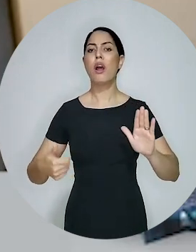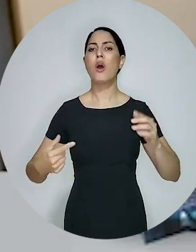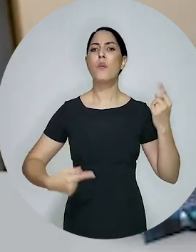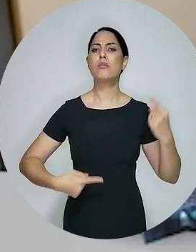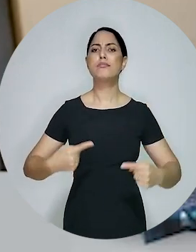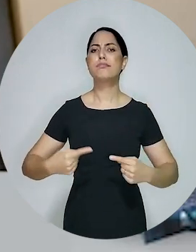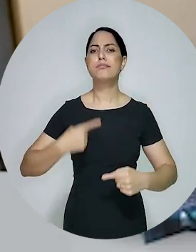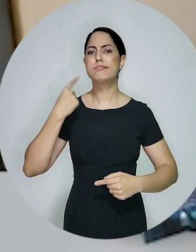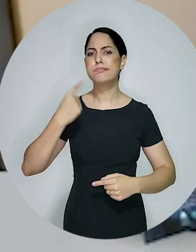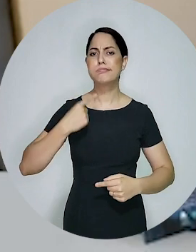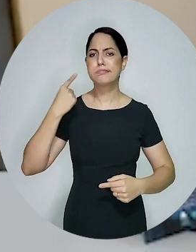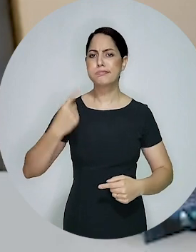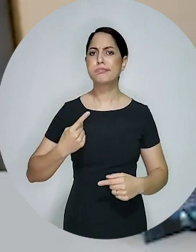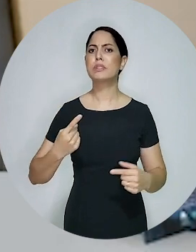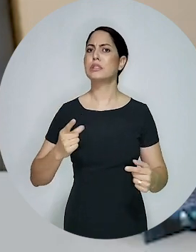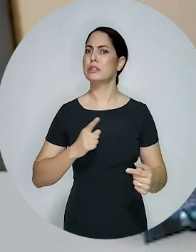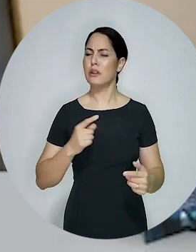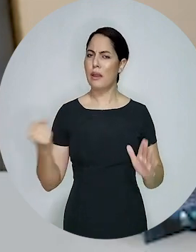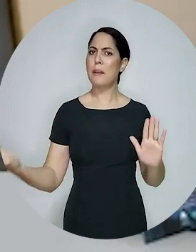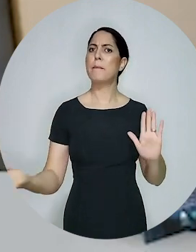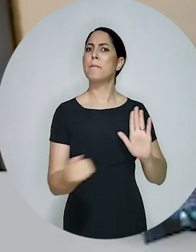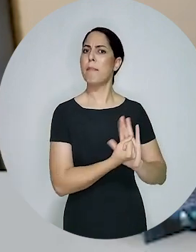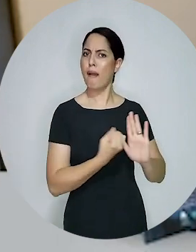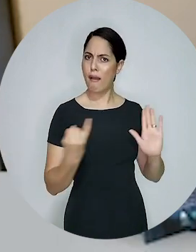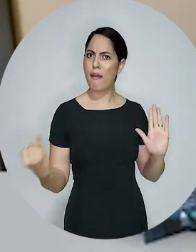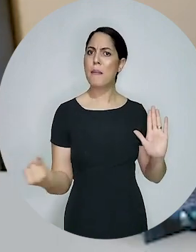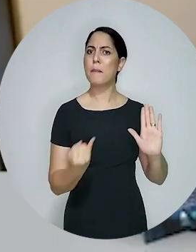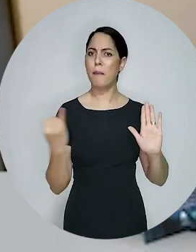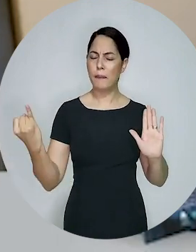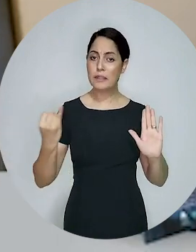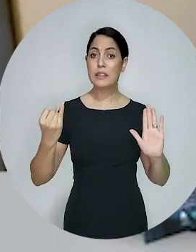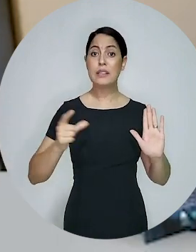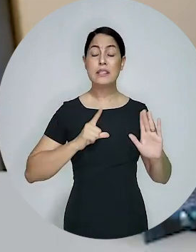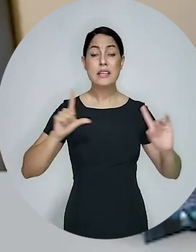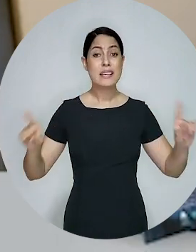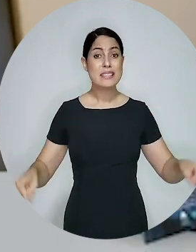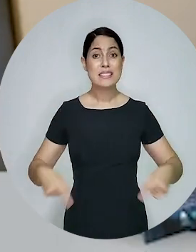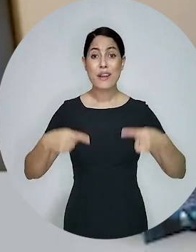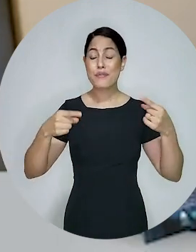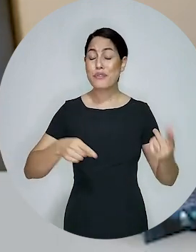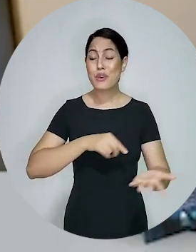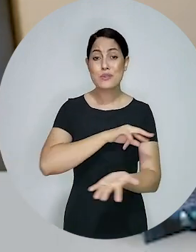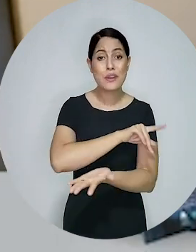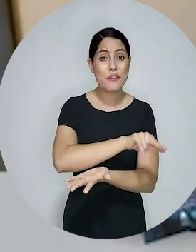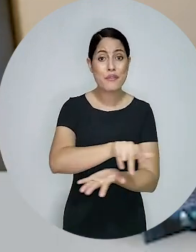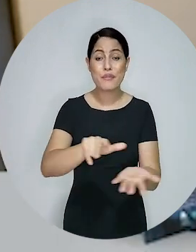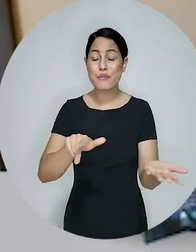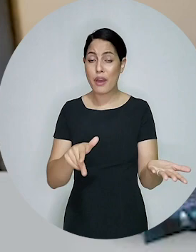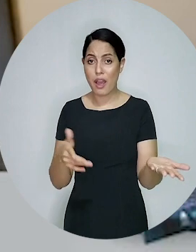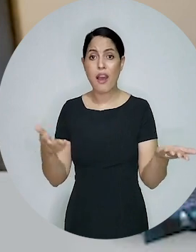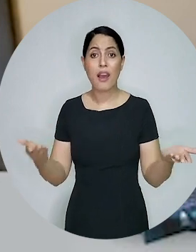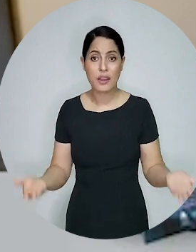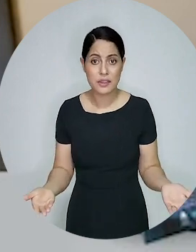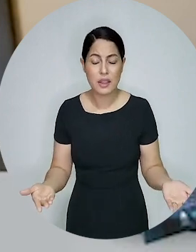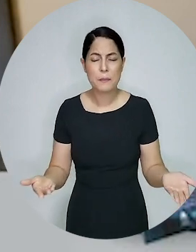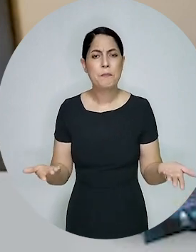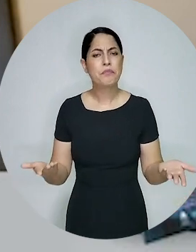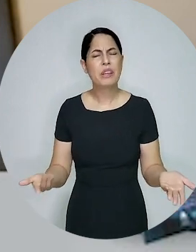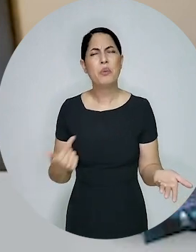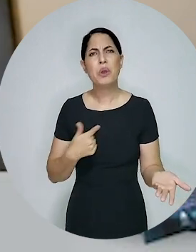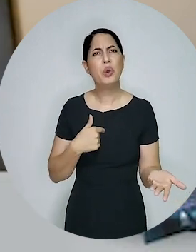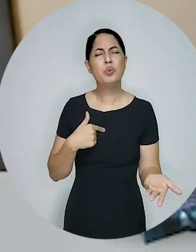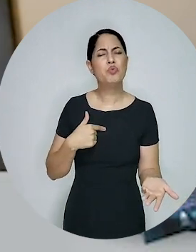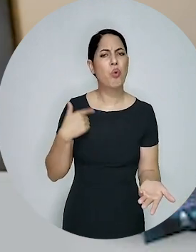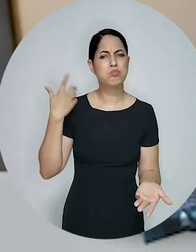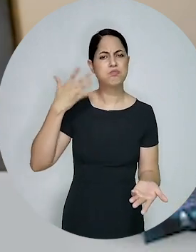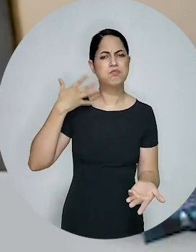século XXI. Uma advocacia renovada, com desafios revisitados em relação